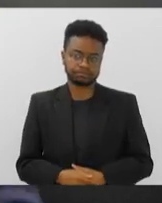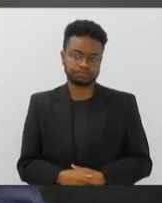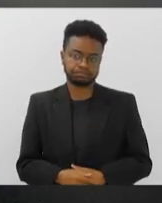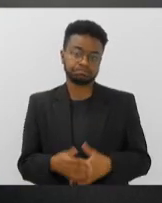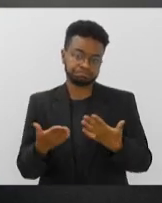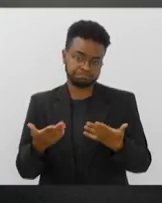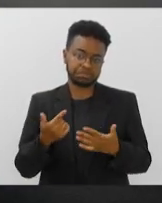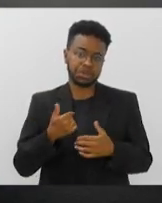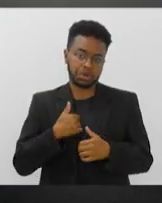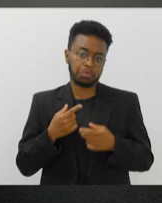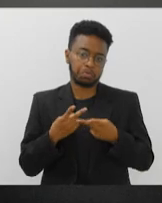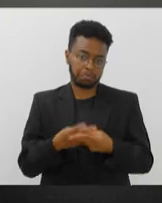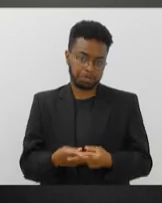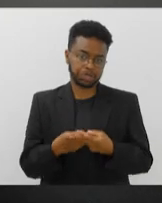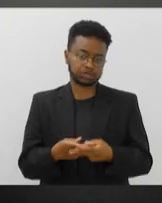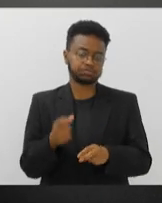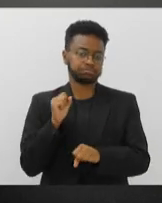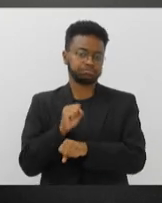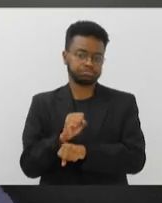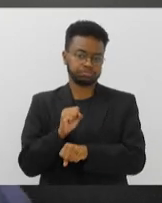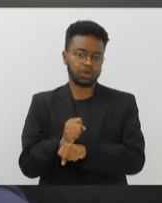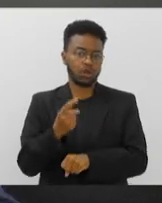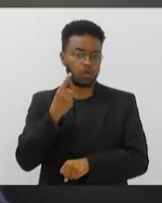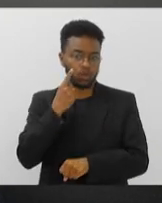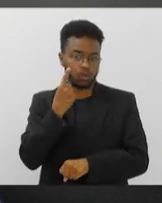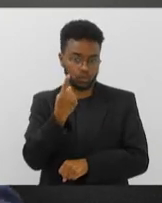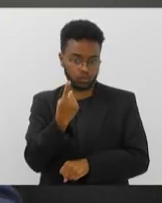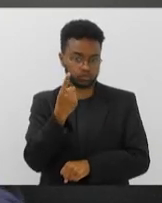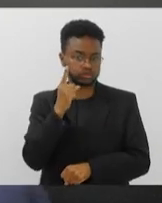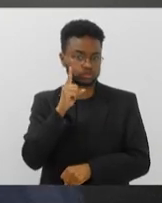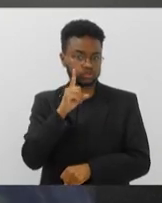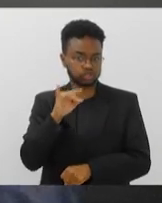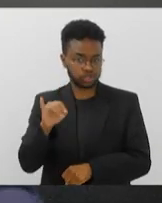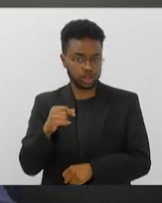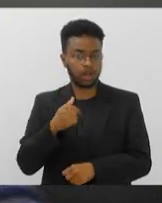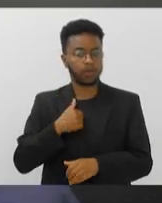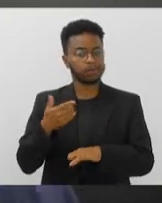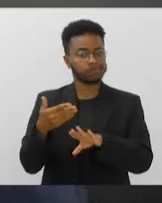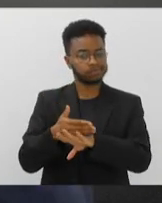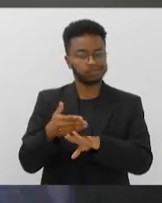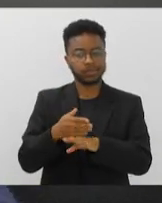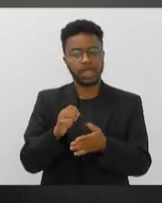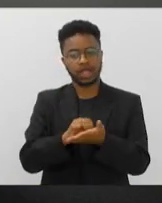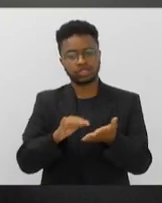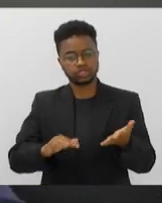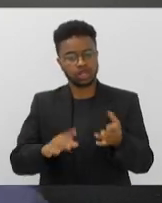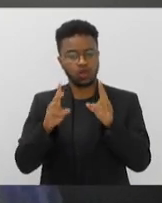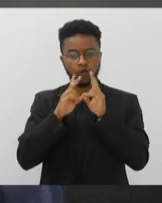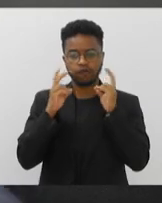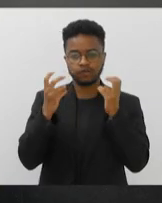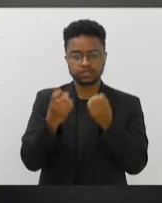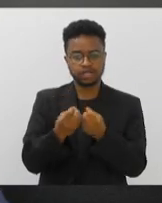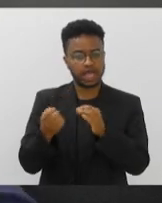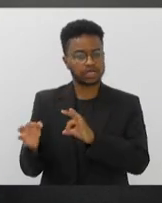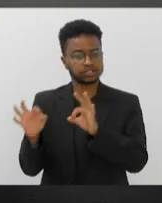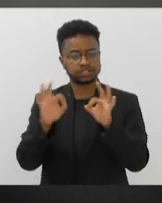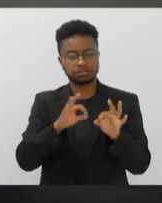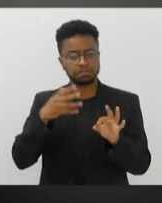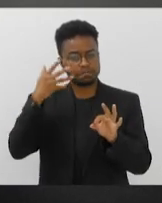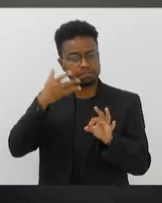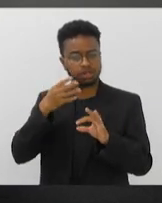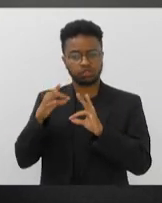disciplinado e paciente eu fiquei no primeiro dia Participei de todos os atividades todas as oficinas assistir a todas as